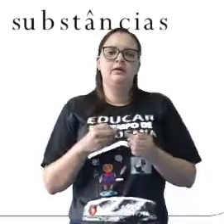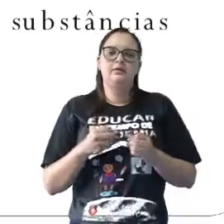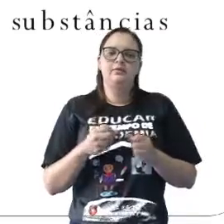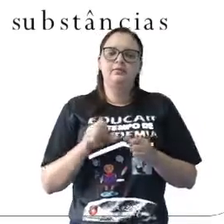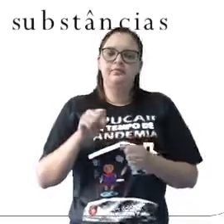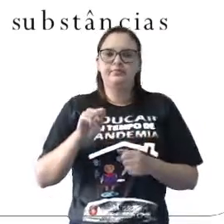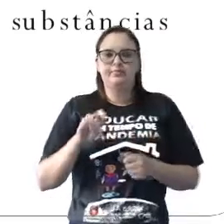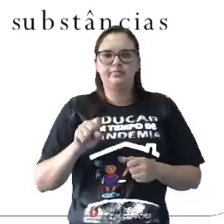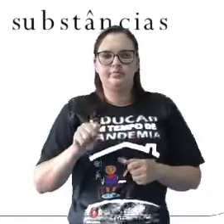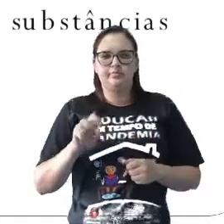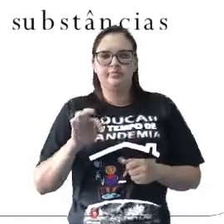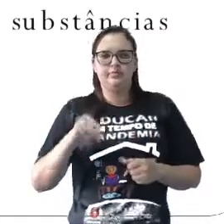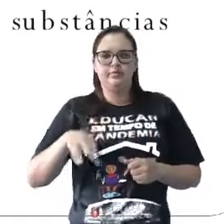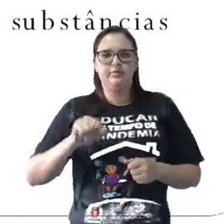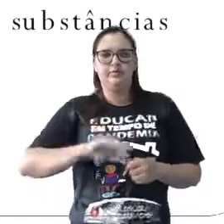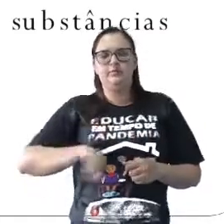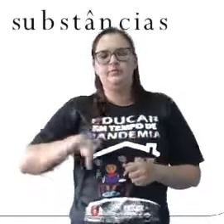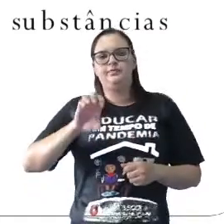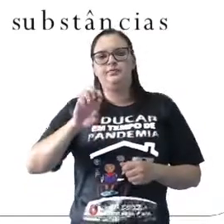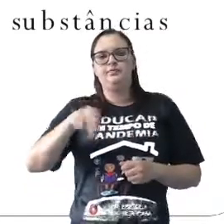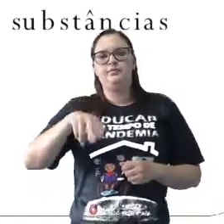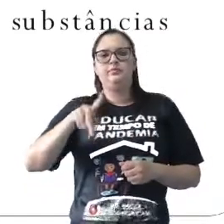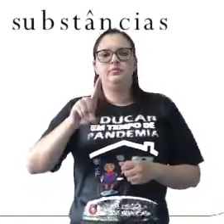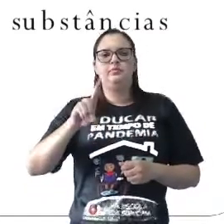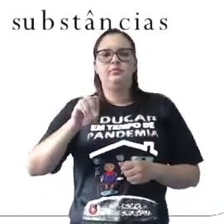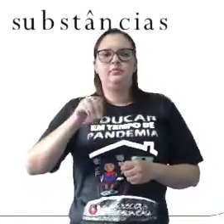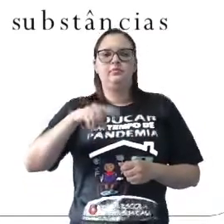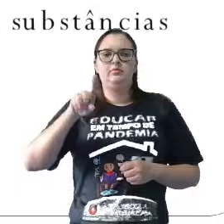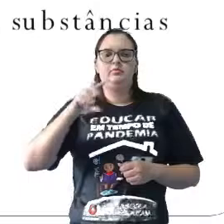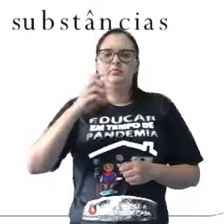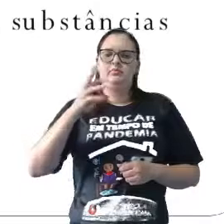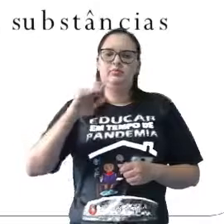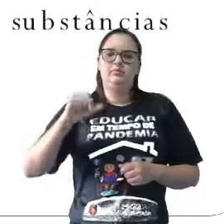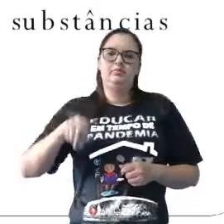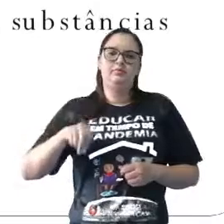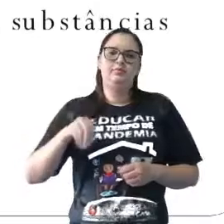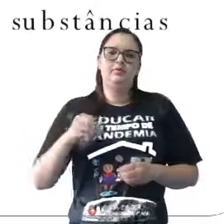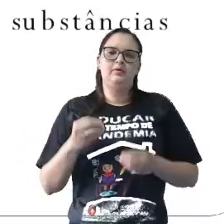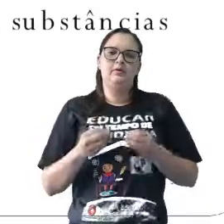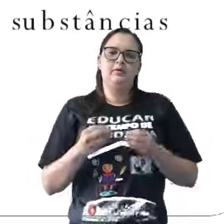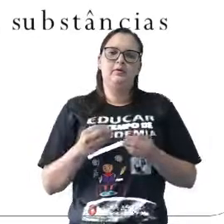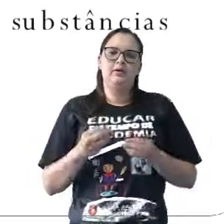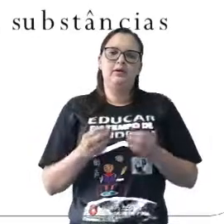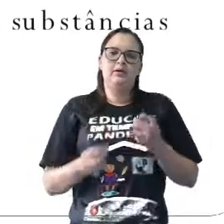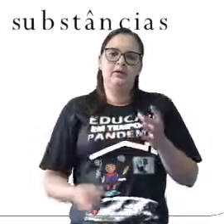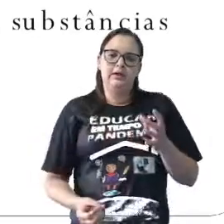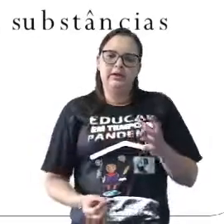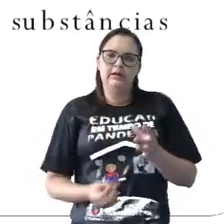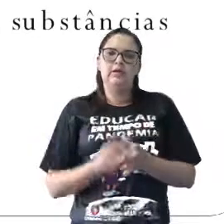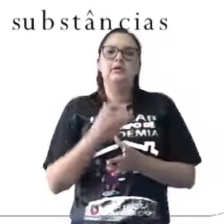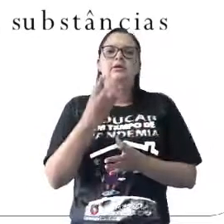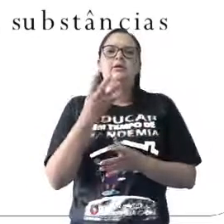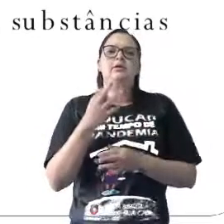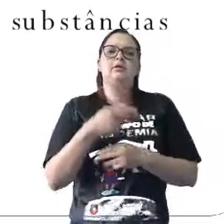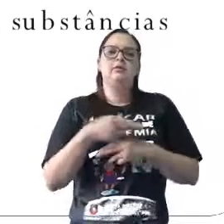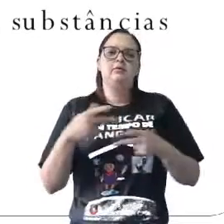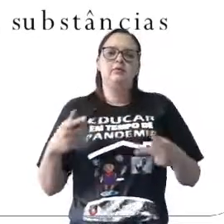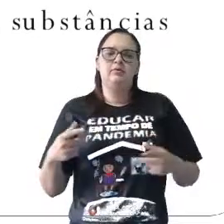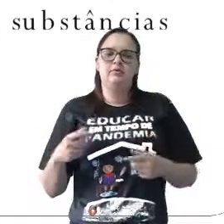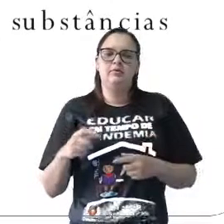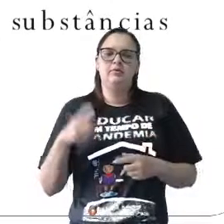desses hormônios, tá? Nosso corpo é formado por vários sistemas, cada um sistema desempenha uma função e todos